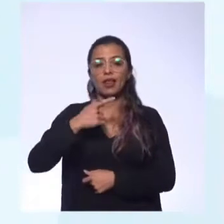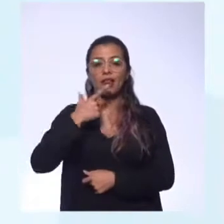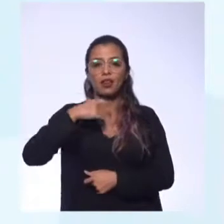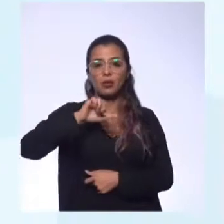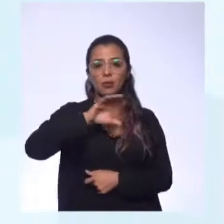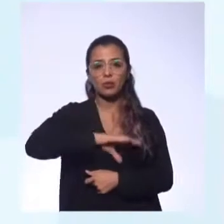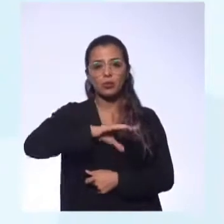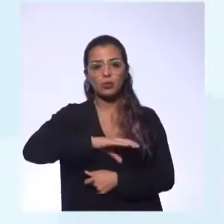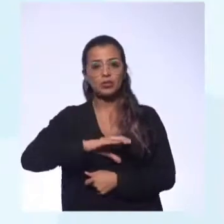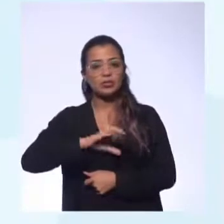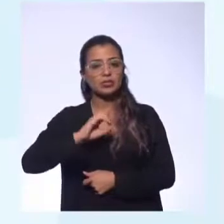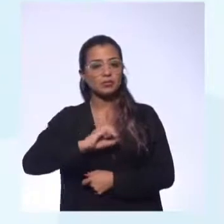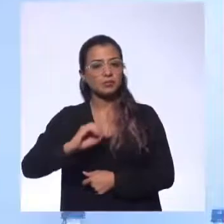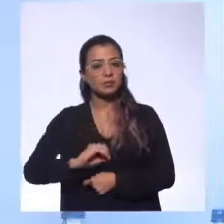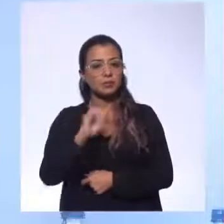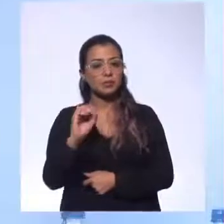Portuguesa,